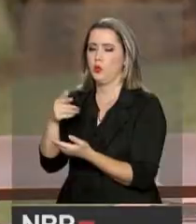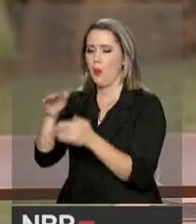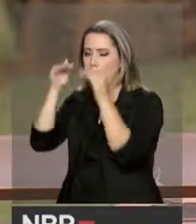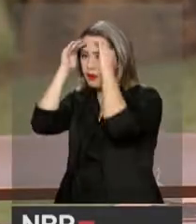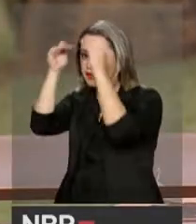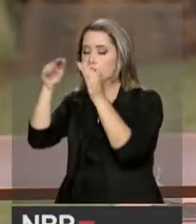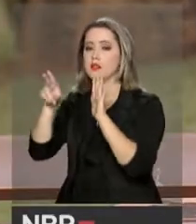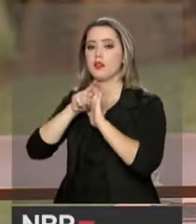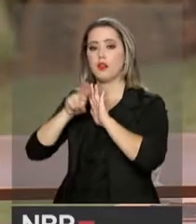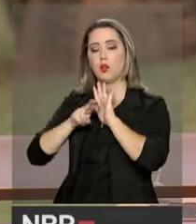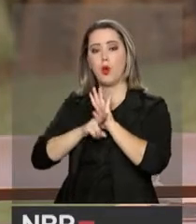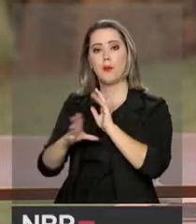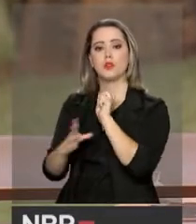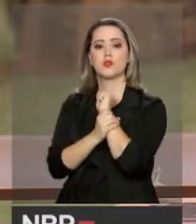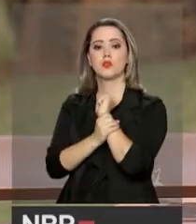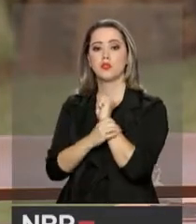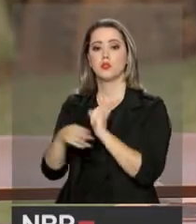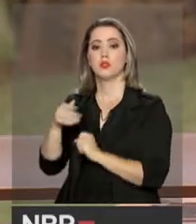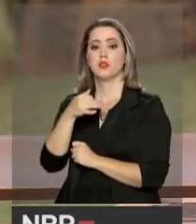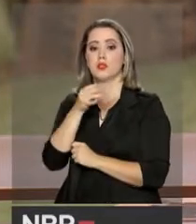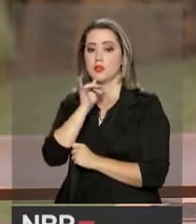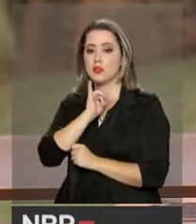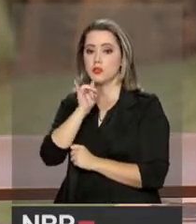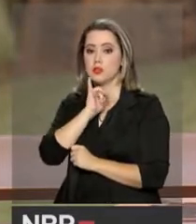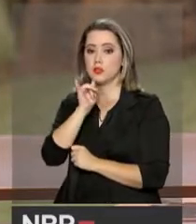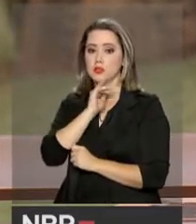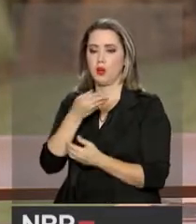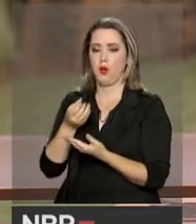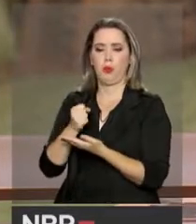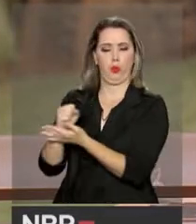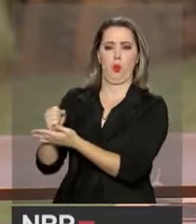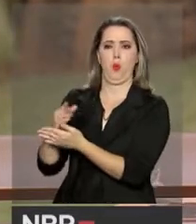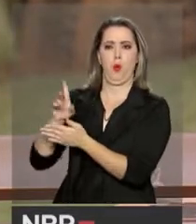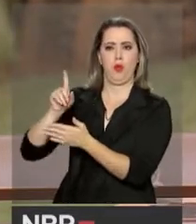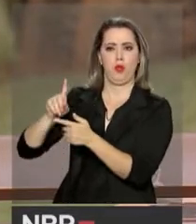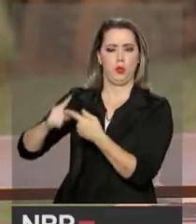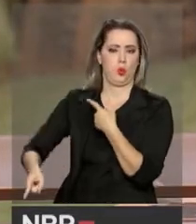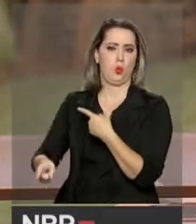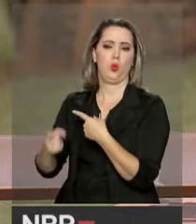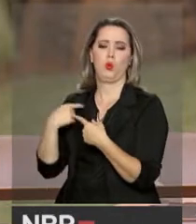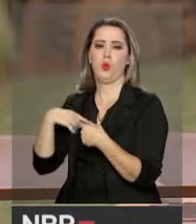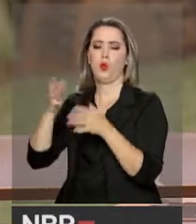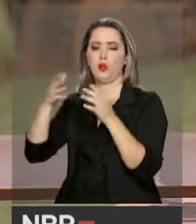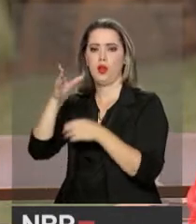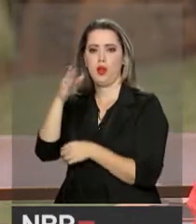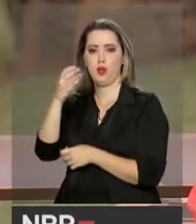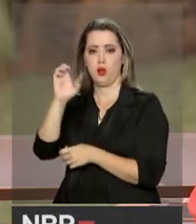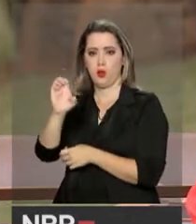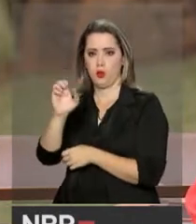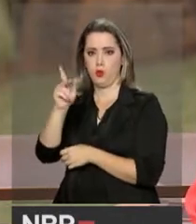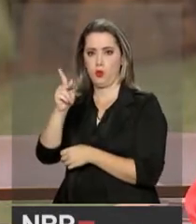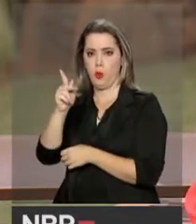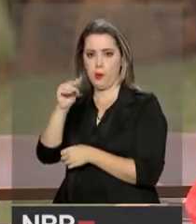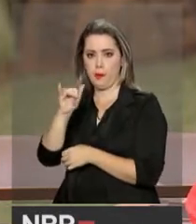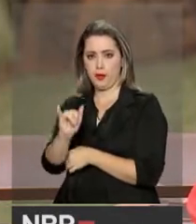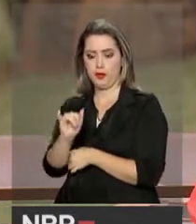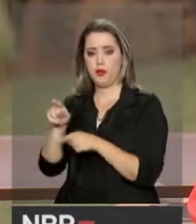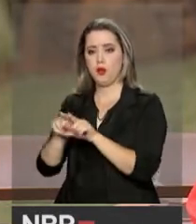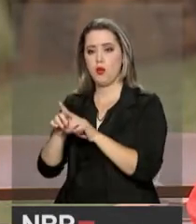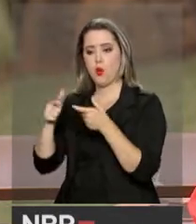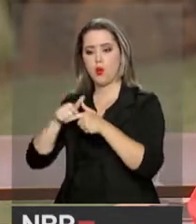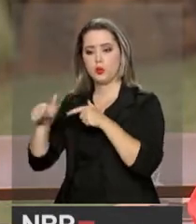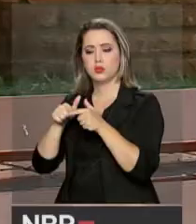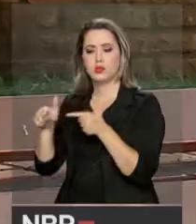segurança? Como, por exemplo, não oferecerem o equipamento de proteção individual adequado ou não terem um ambiente de